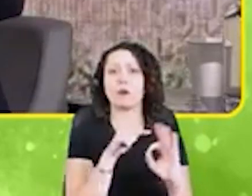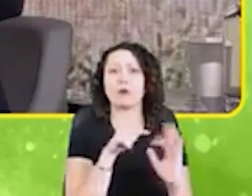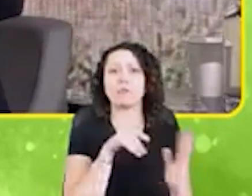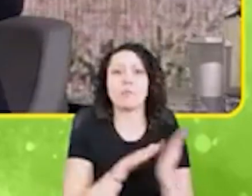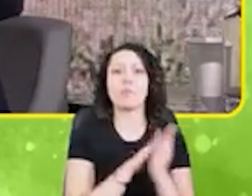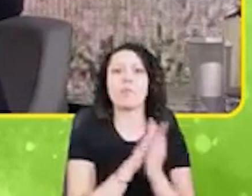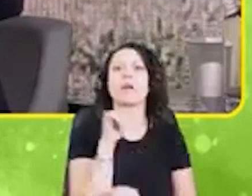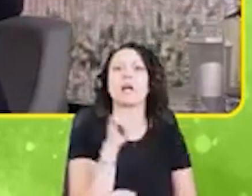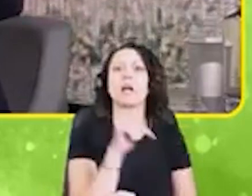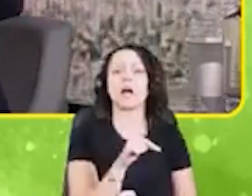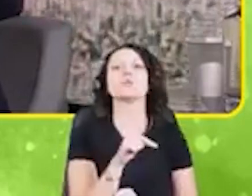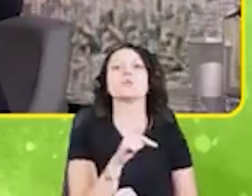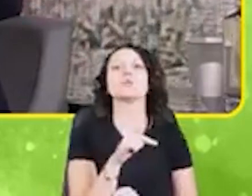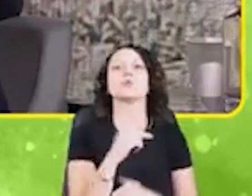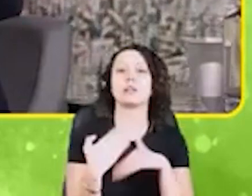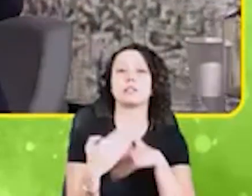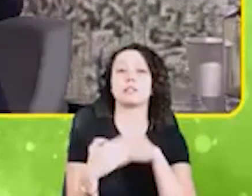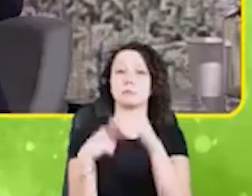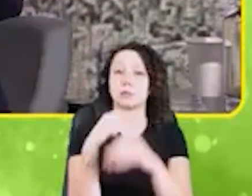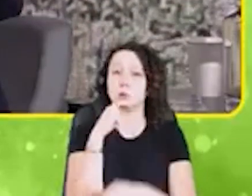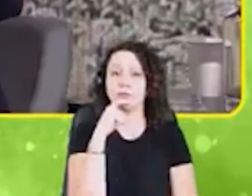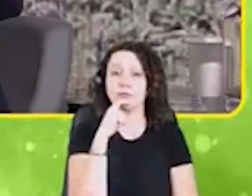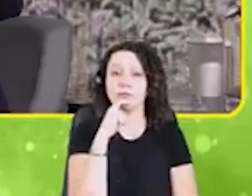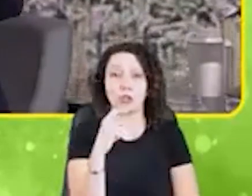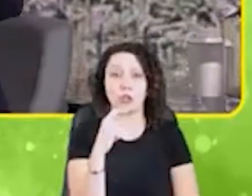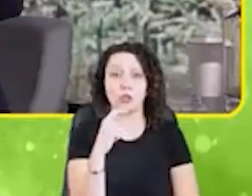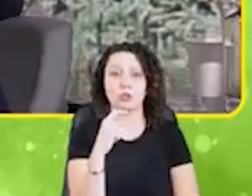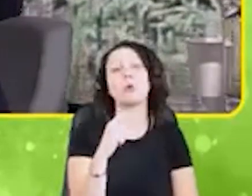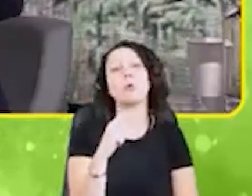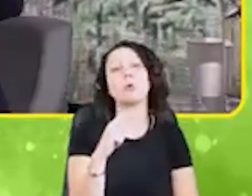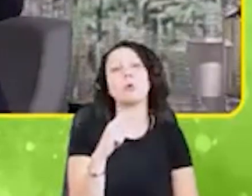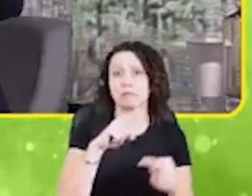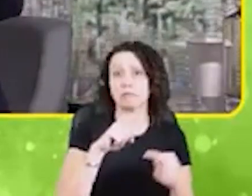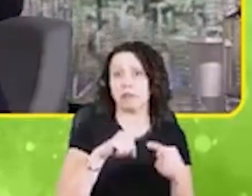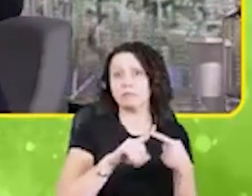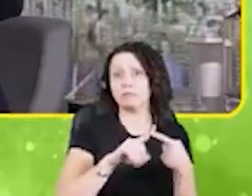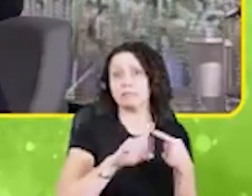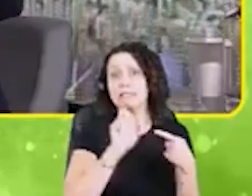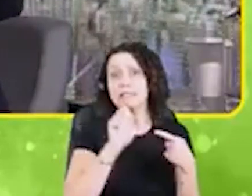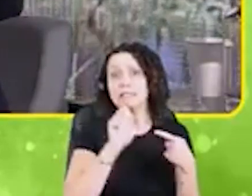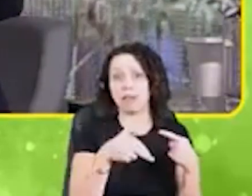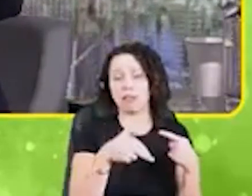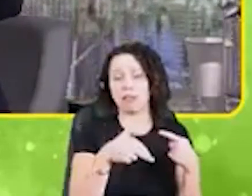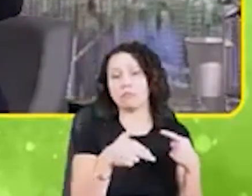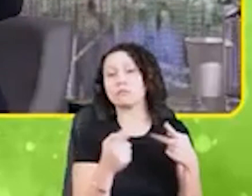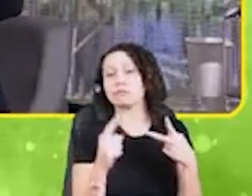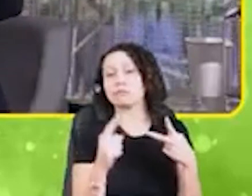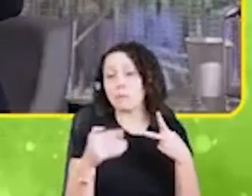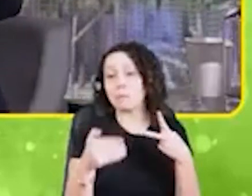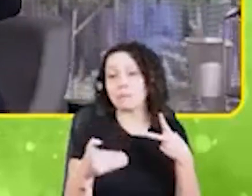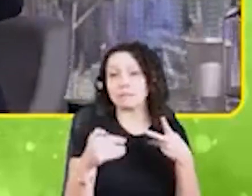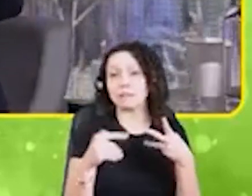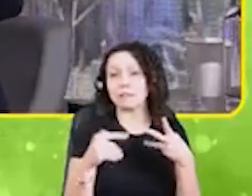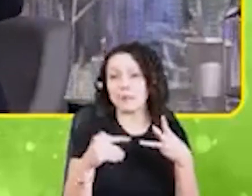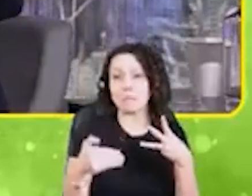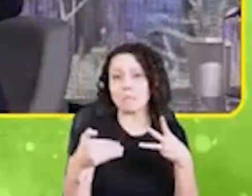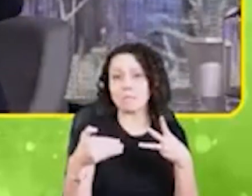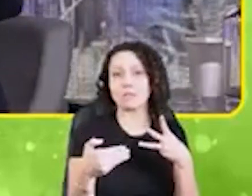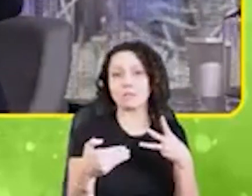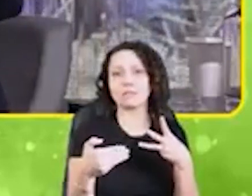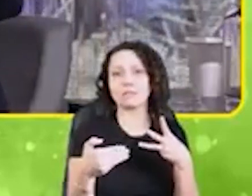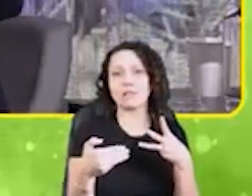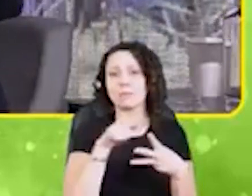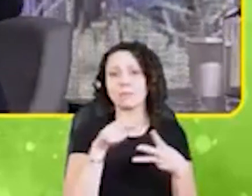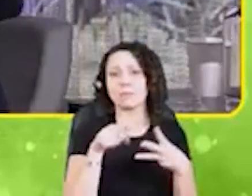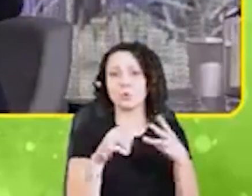mais dois Ministérios o que demonstra a importância que o governo atribui a uma Correia Nossa mais estendida de todos